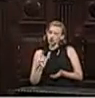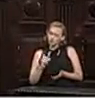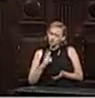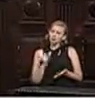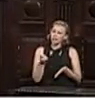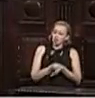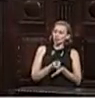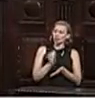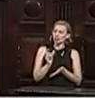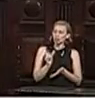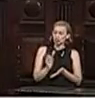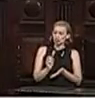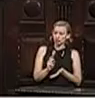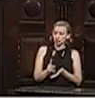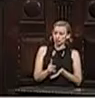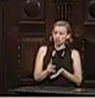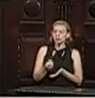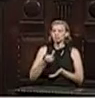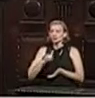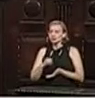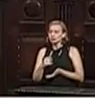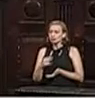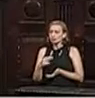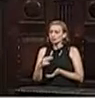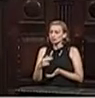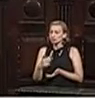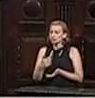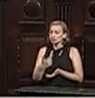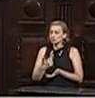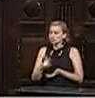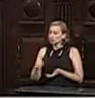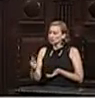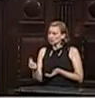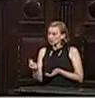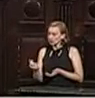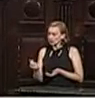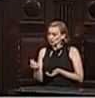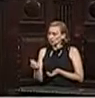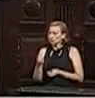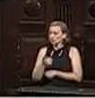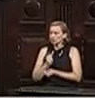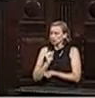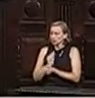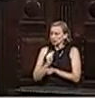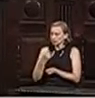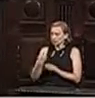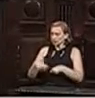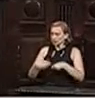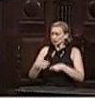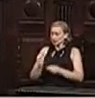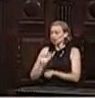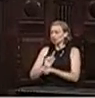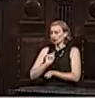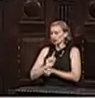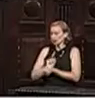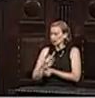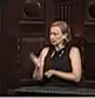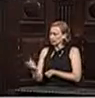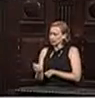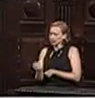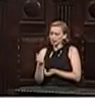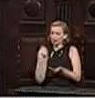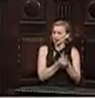ele tem esse direito. E quando ele receber lá o certificado de regularidade da viatura, o